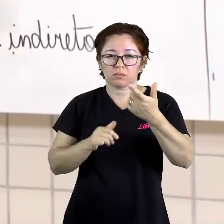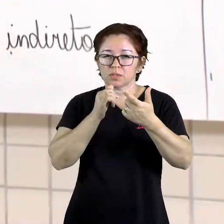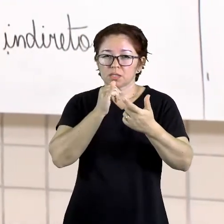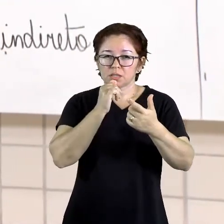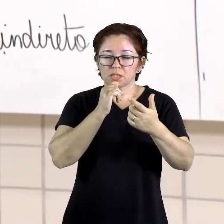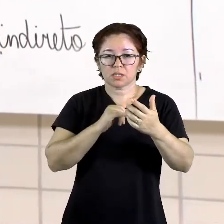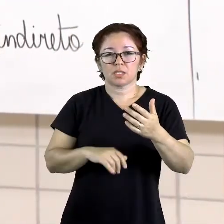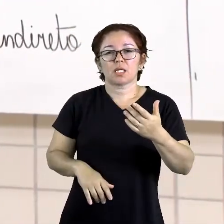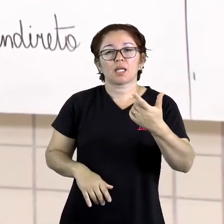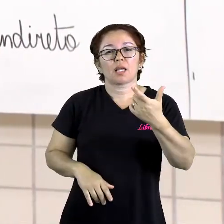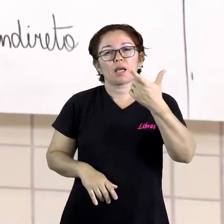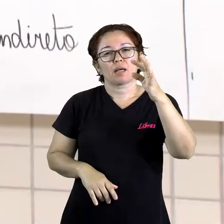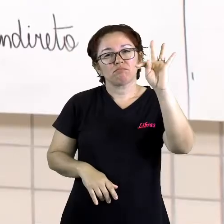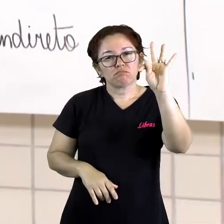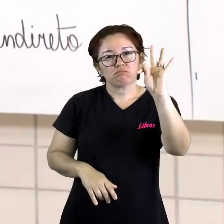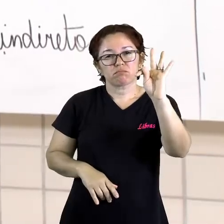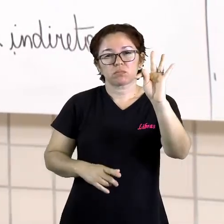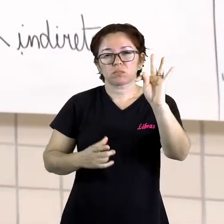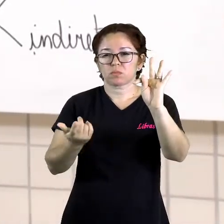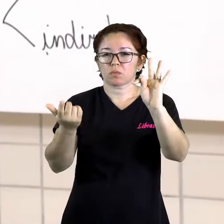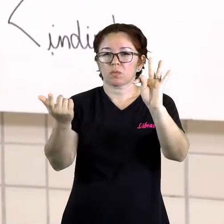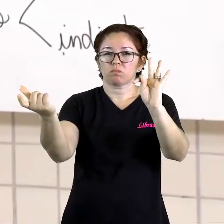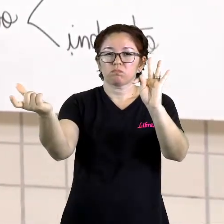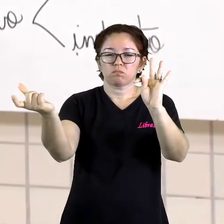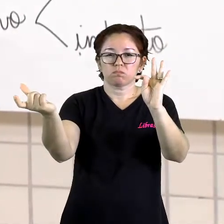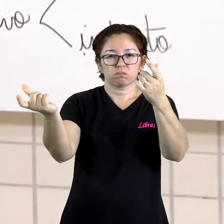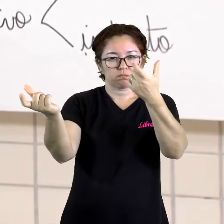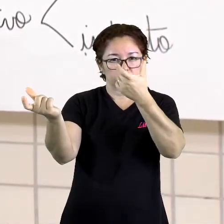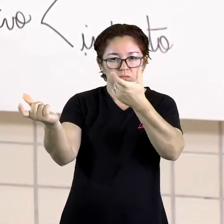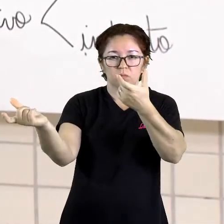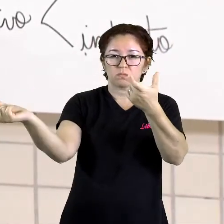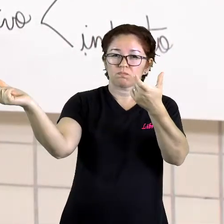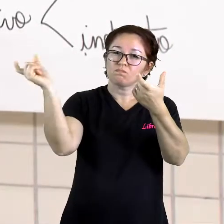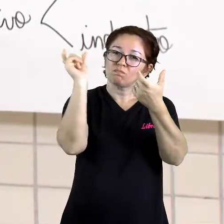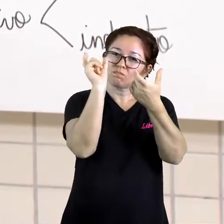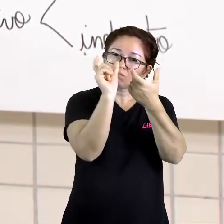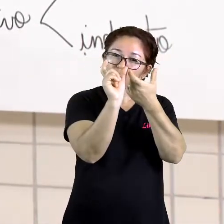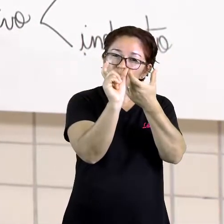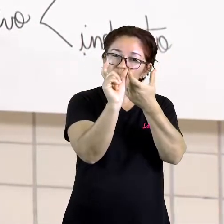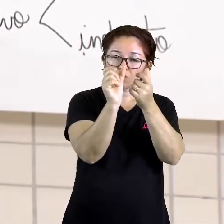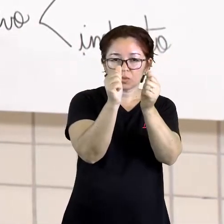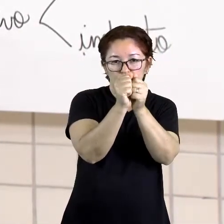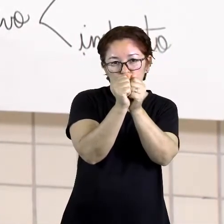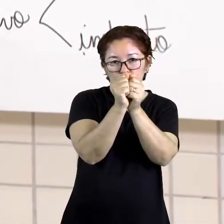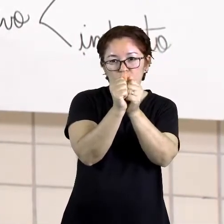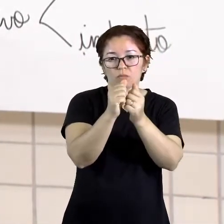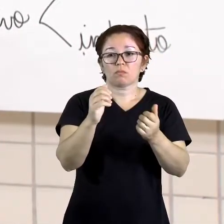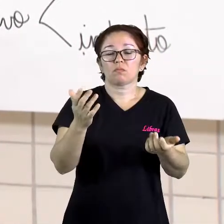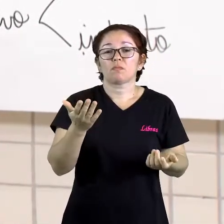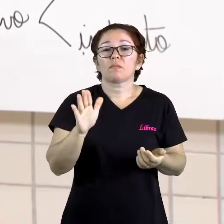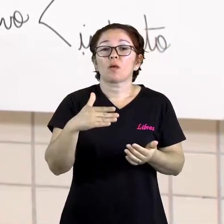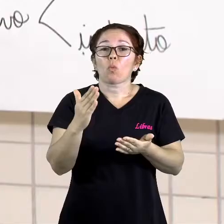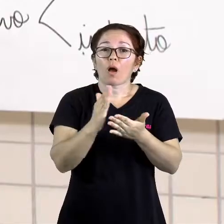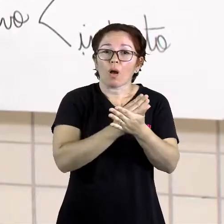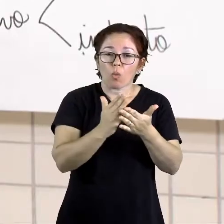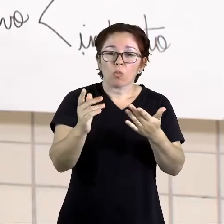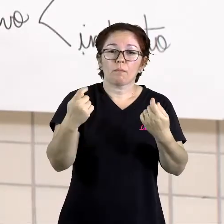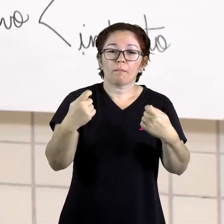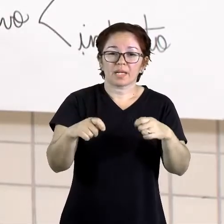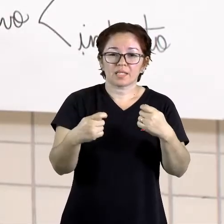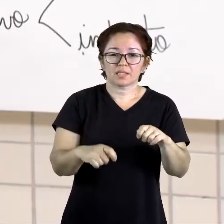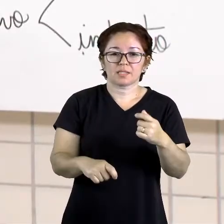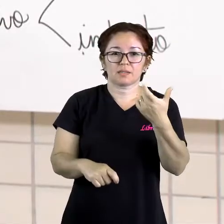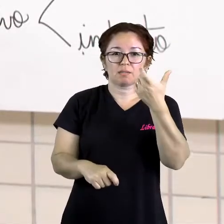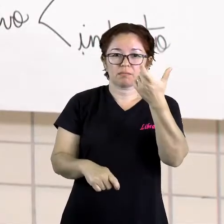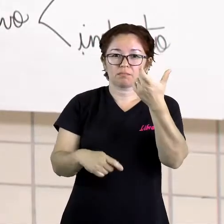tenho objeto indireto. Então, o verbo transitivo, ele pede complemento, ele tem sentido incompleto. E